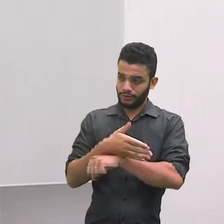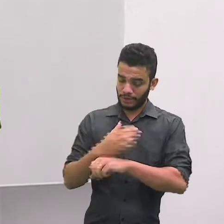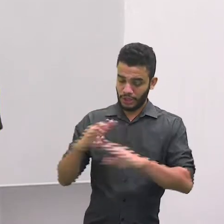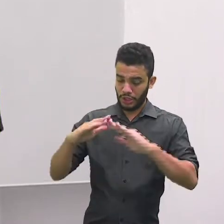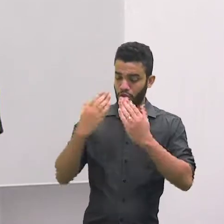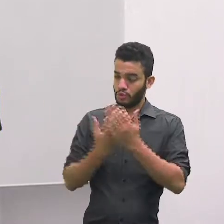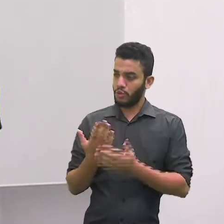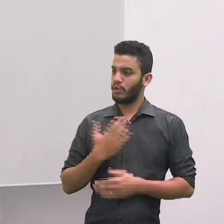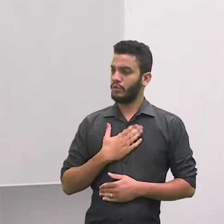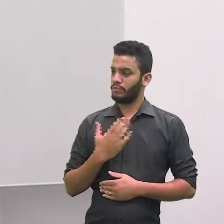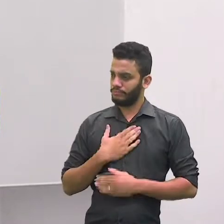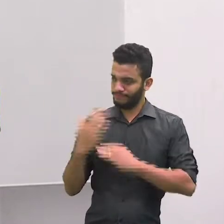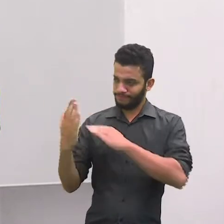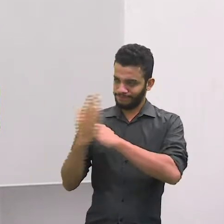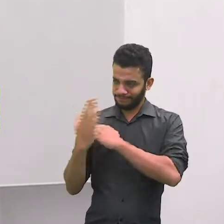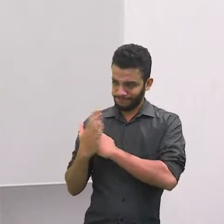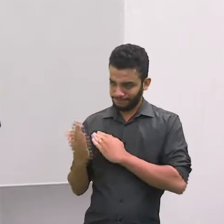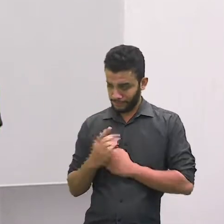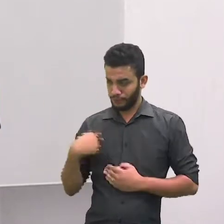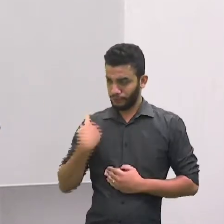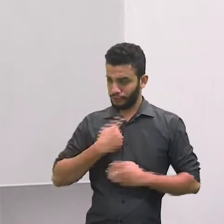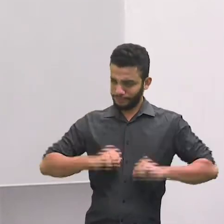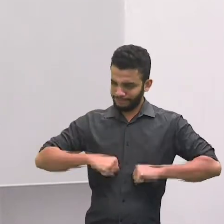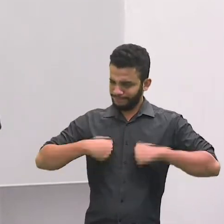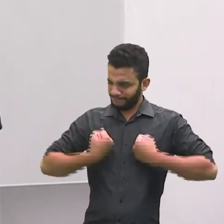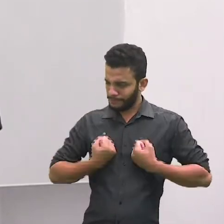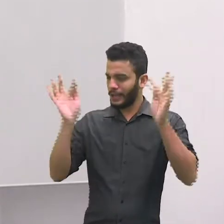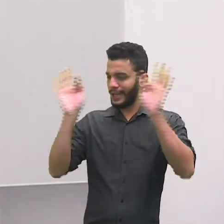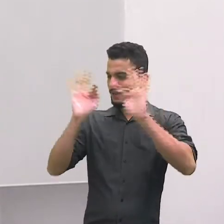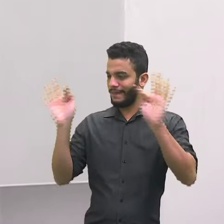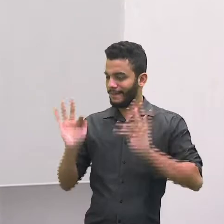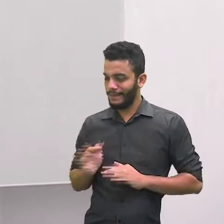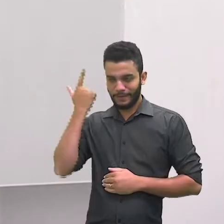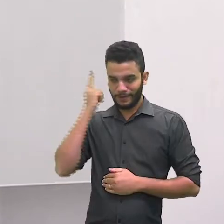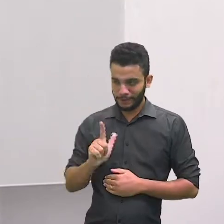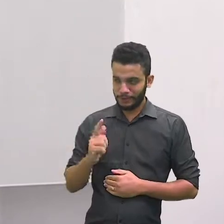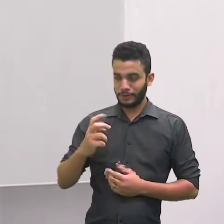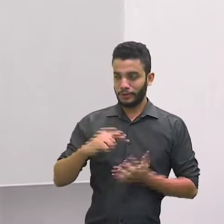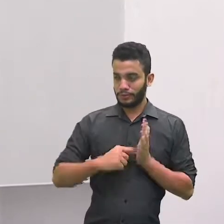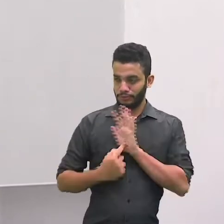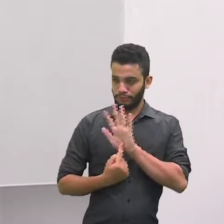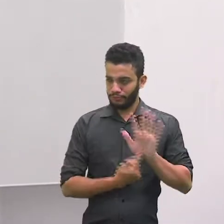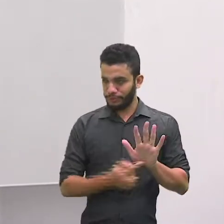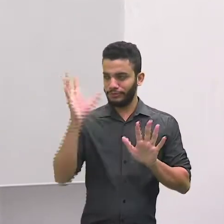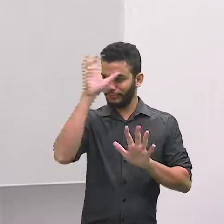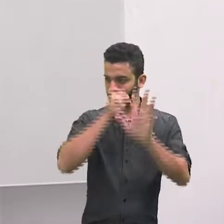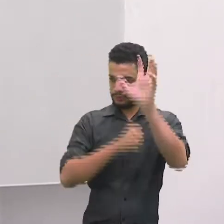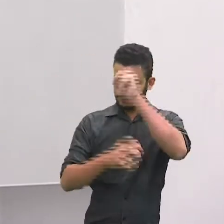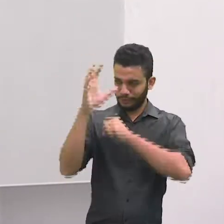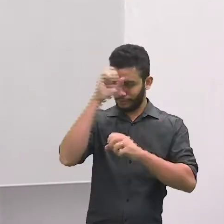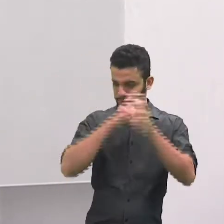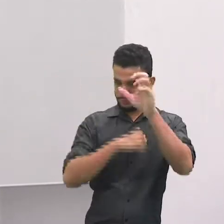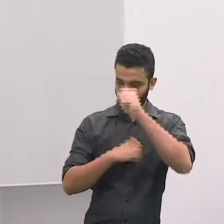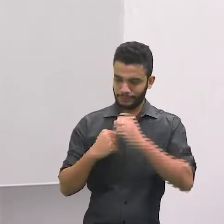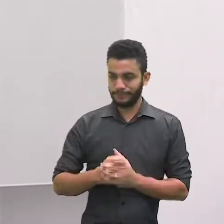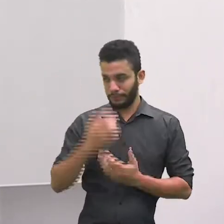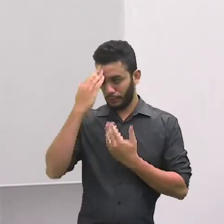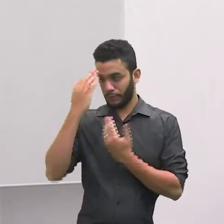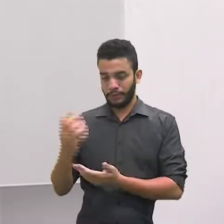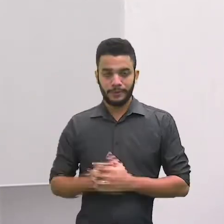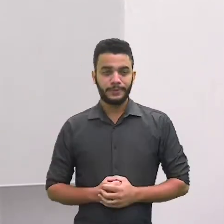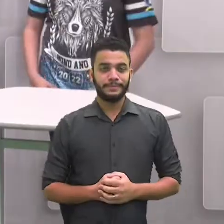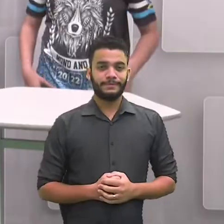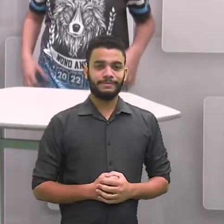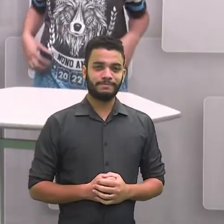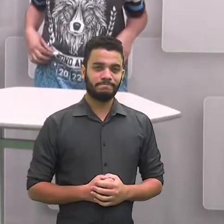estar aqui e eu fico muito feliz pelo apoio. É isso mesmo. Então, gente, será que quem é que vai